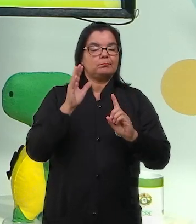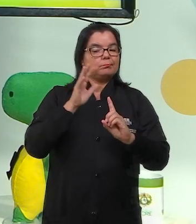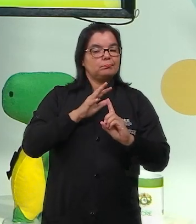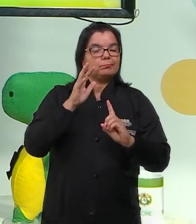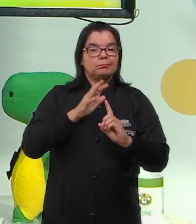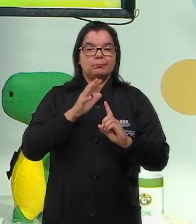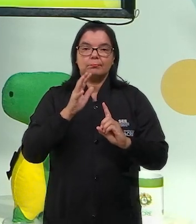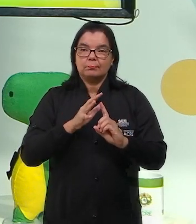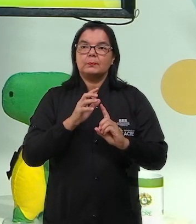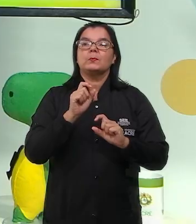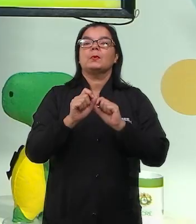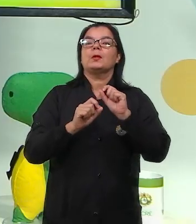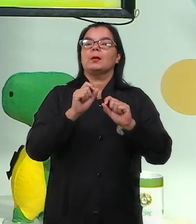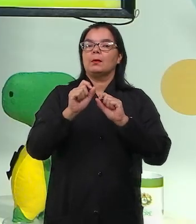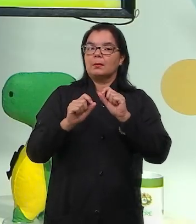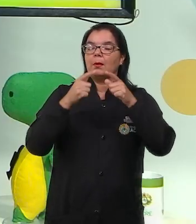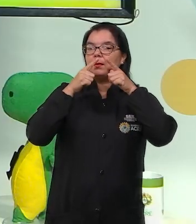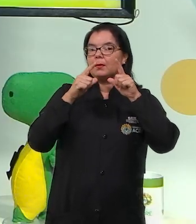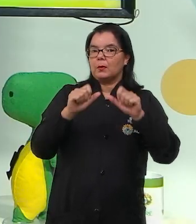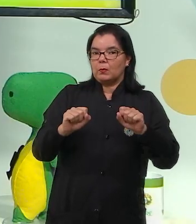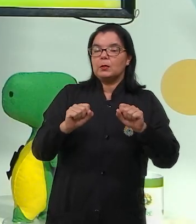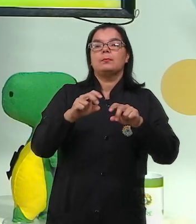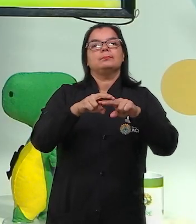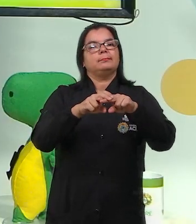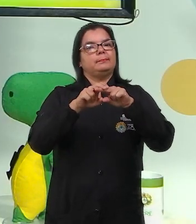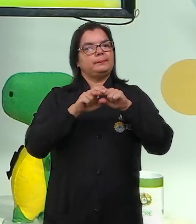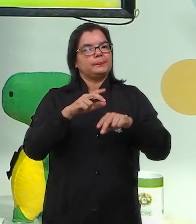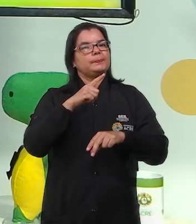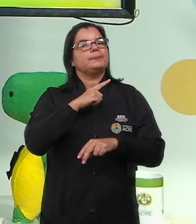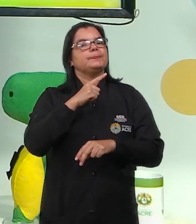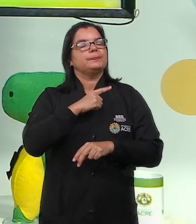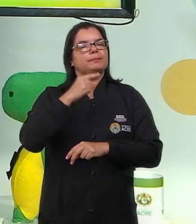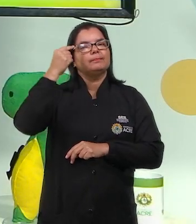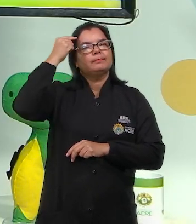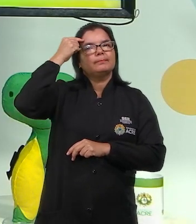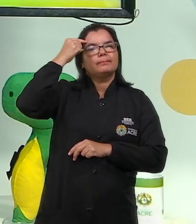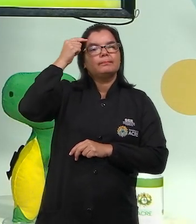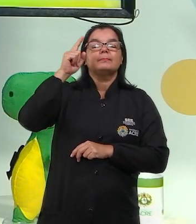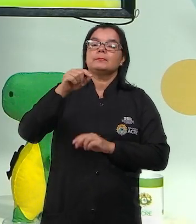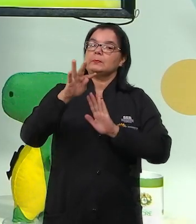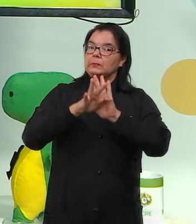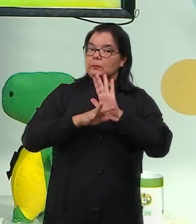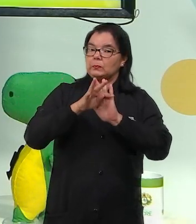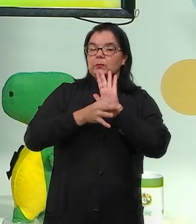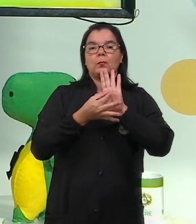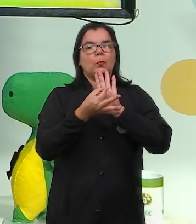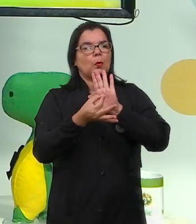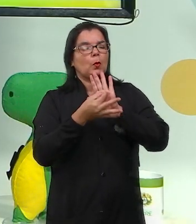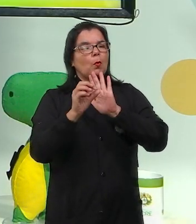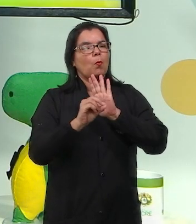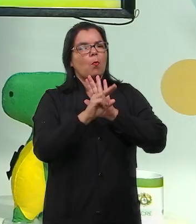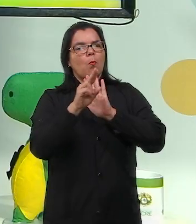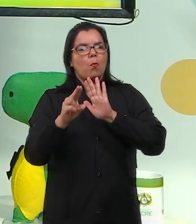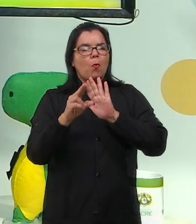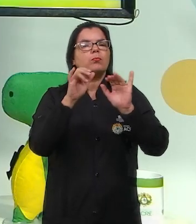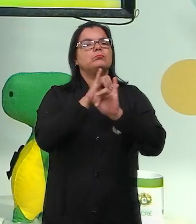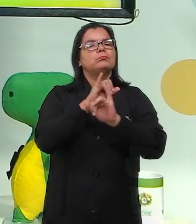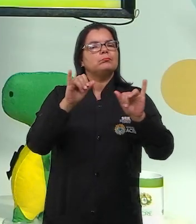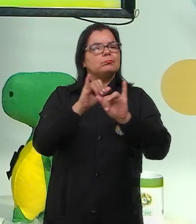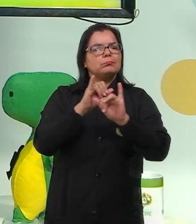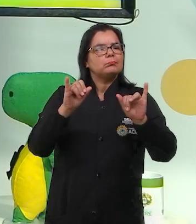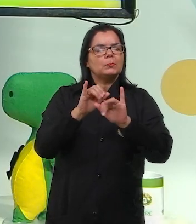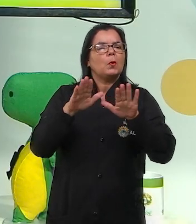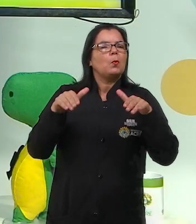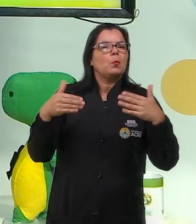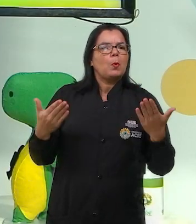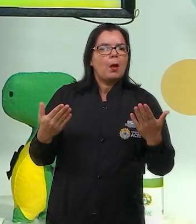manipulação através da linguagem. Então, por isso que tem essa reflexão. É um texto opinativo ou é um texto informativo? Qual a